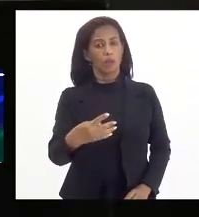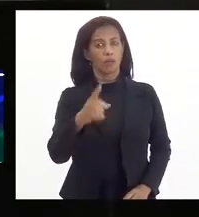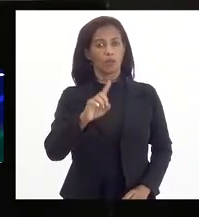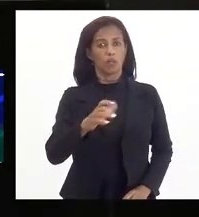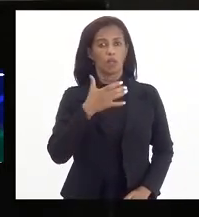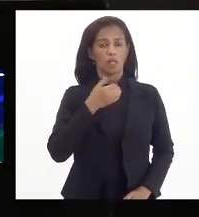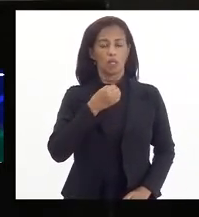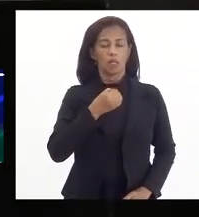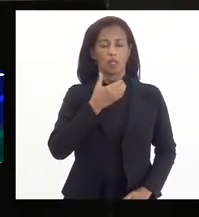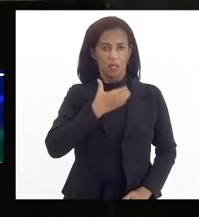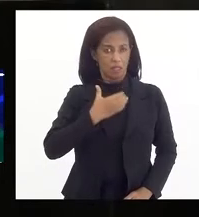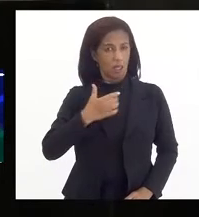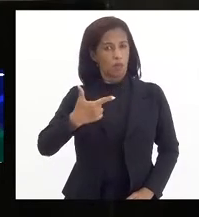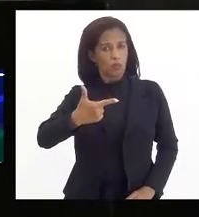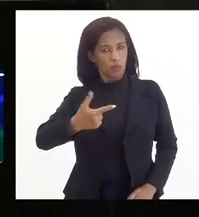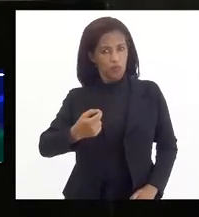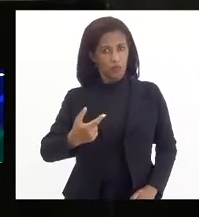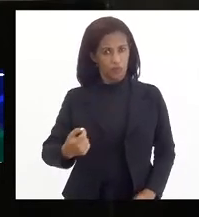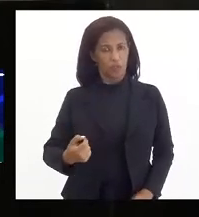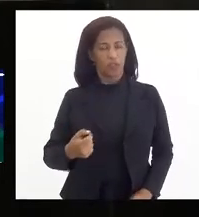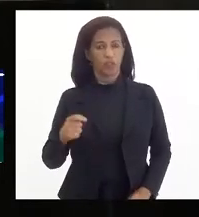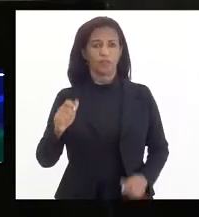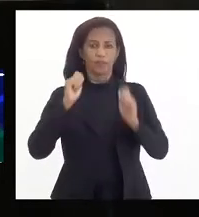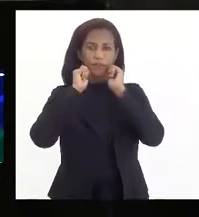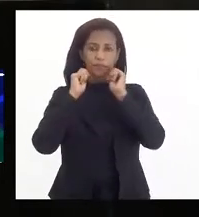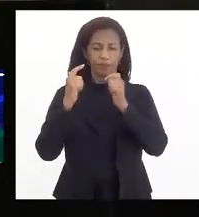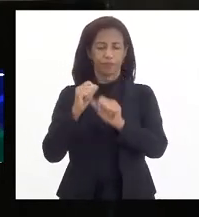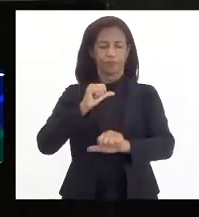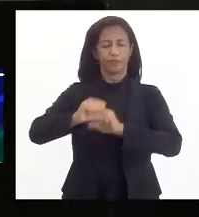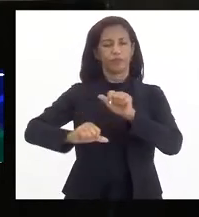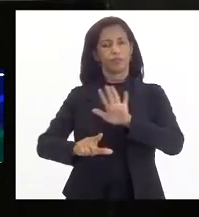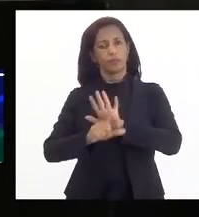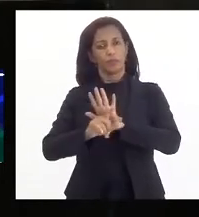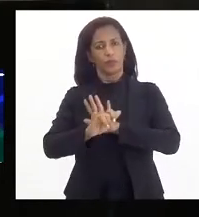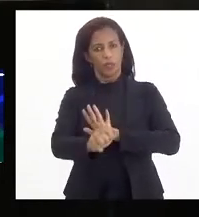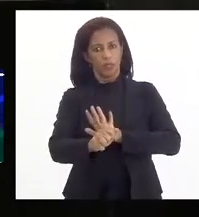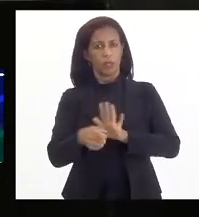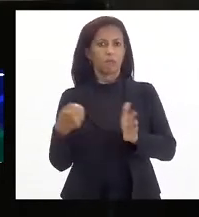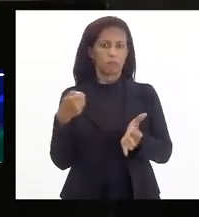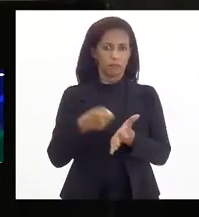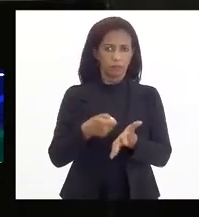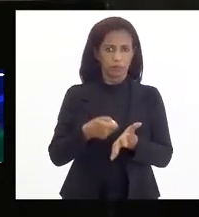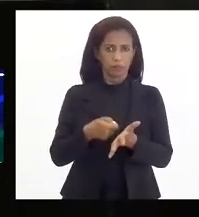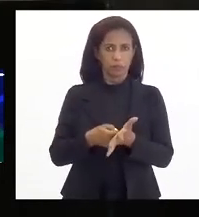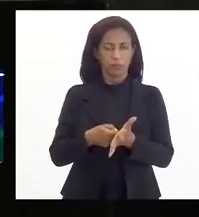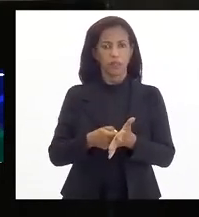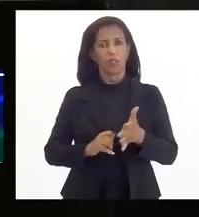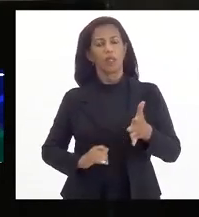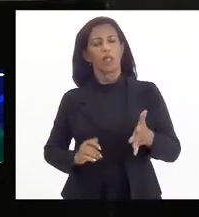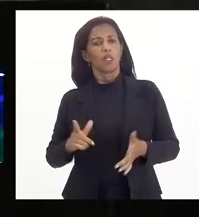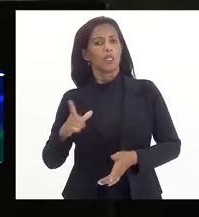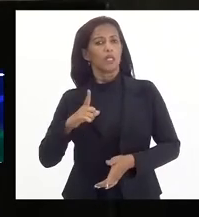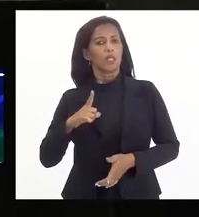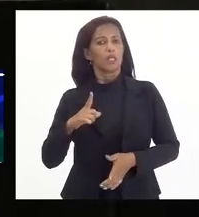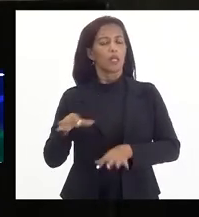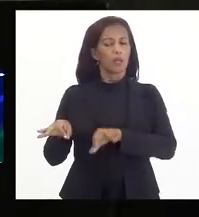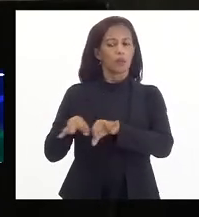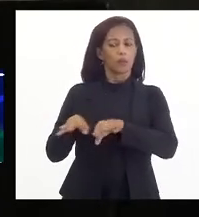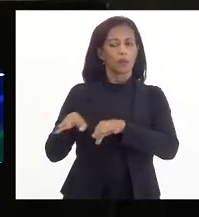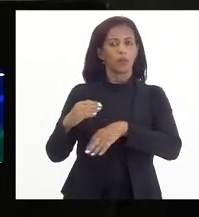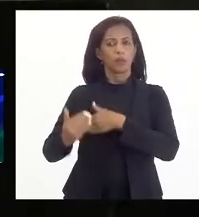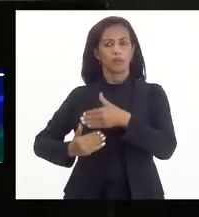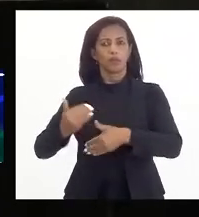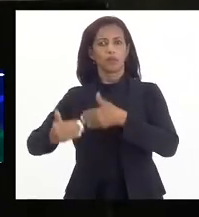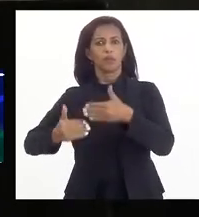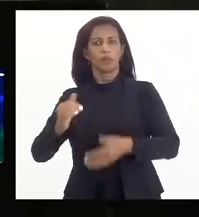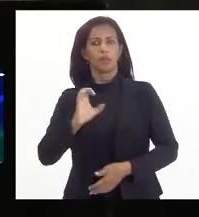2020 que nós produzimos Assembleia votou e virou lei sancionada que institui um plano de desenvolvimento